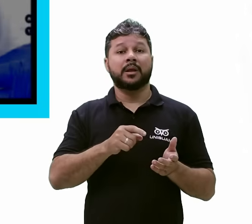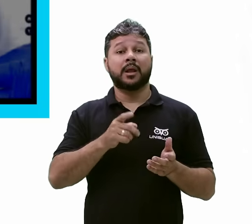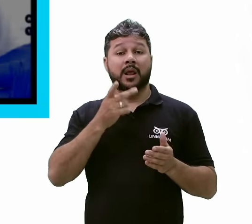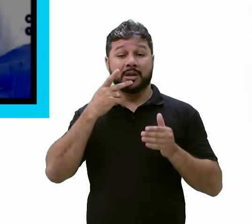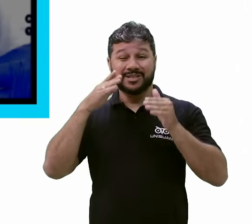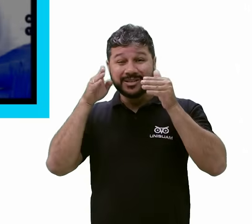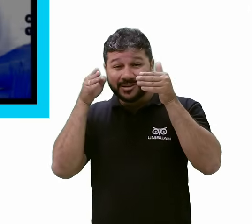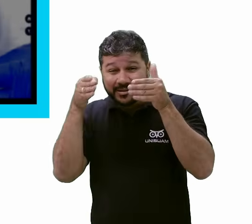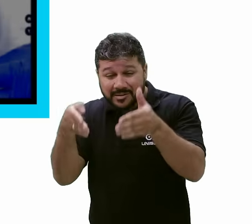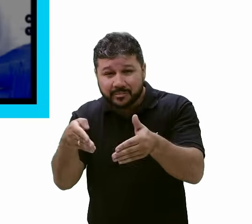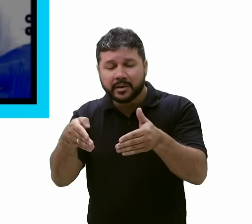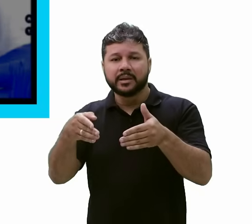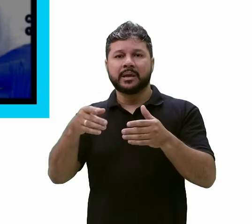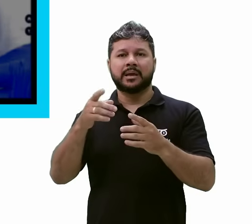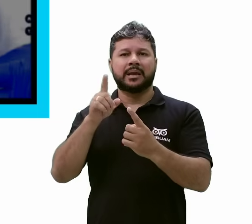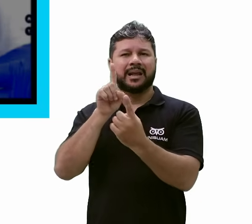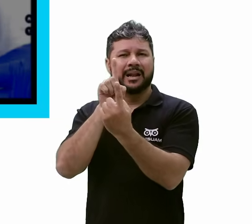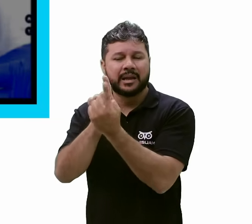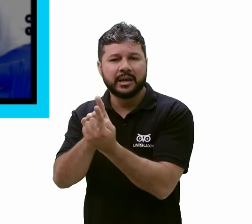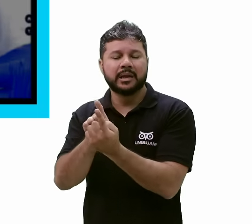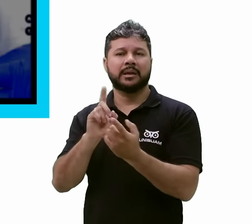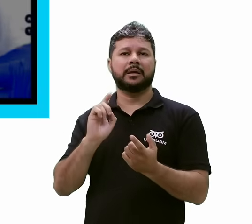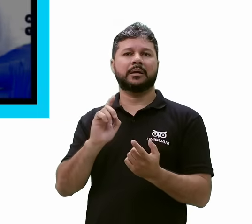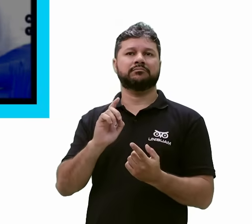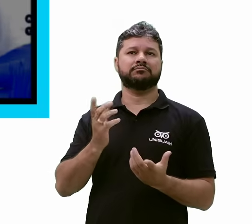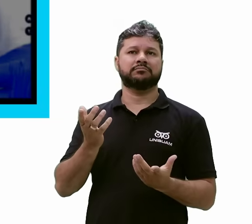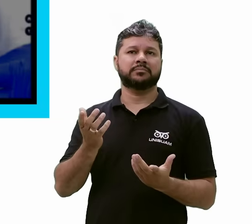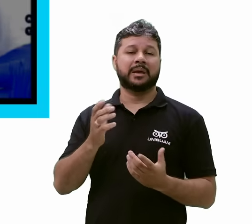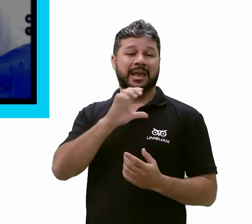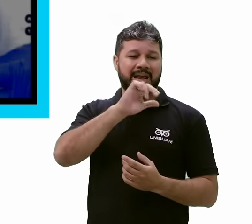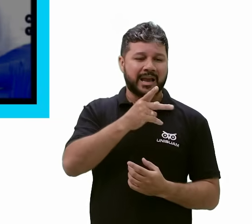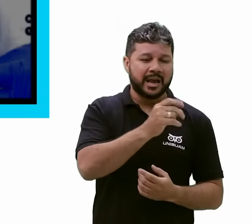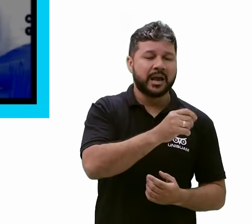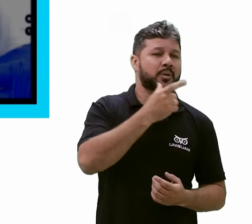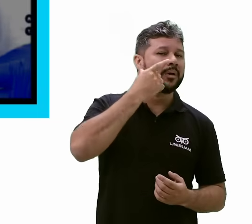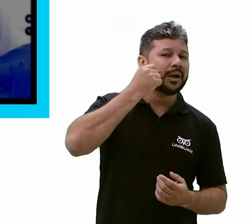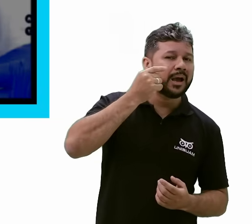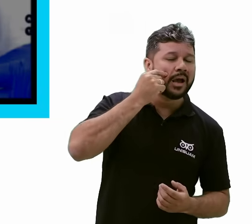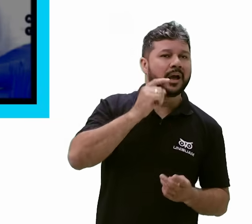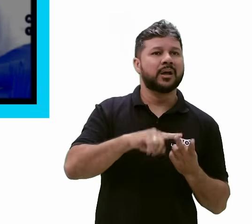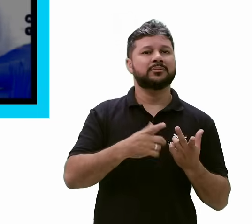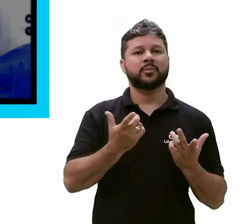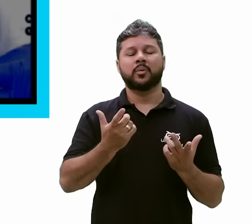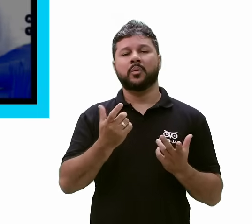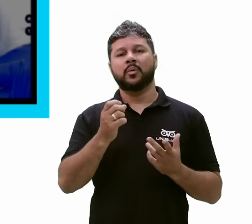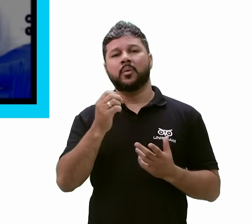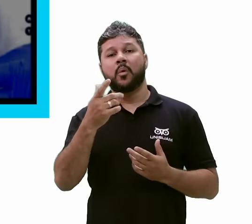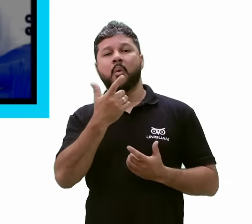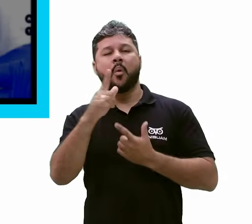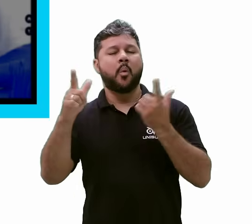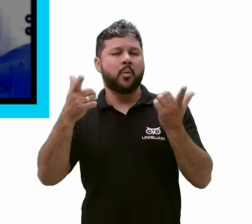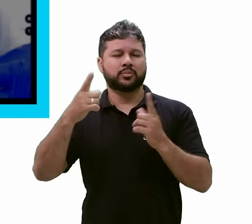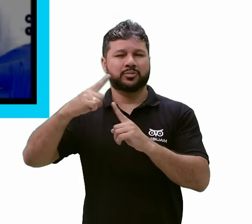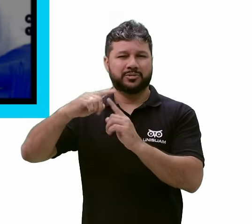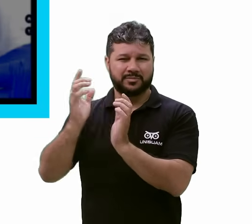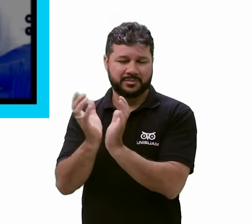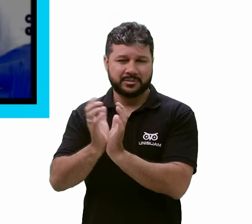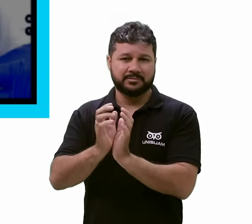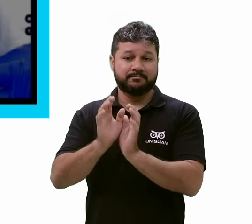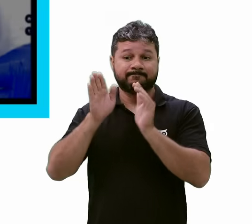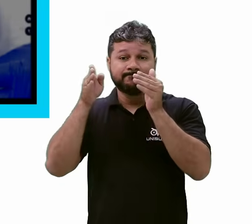pesquisas específicas, pesquisas clínicas específicas, né, em cães e gatos ou outras espécies